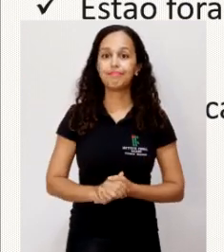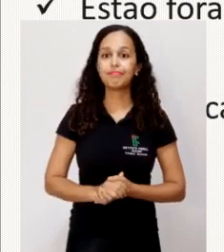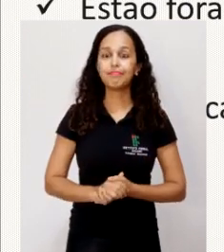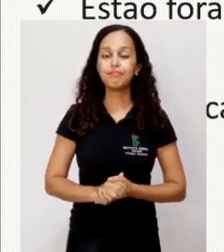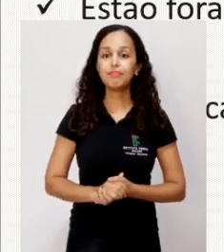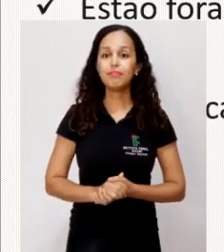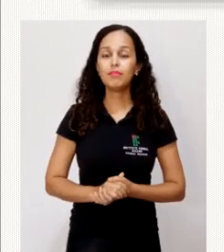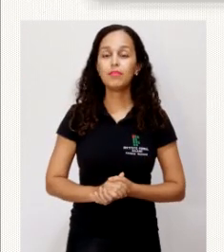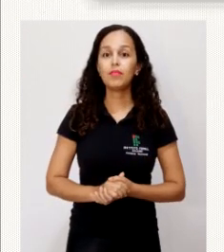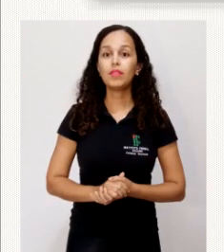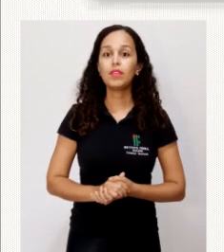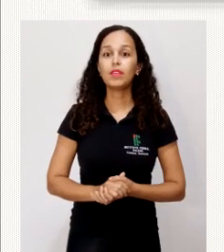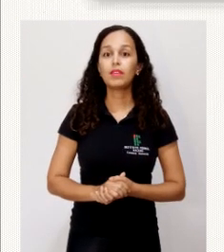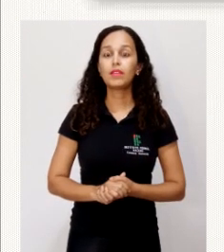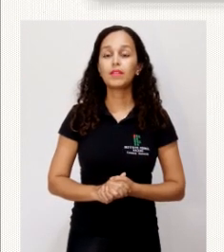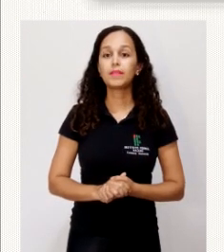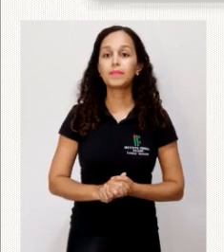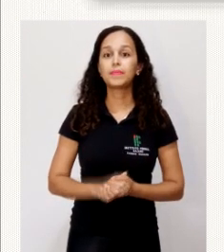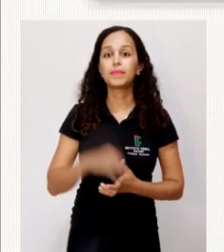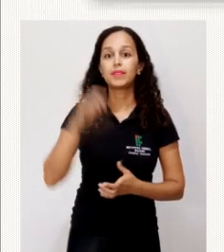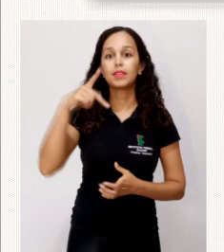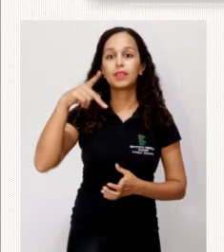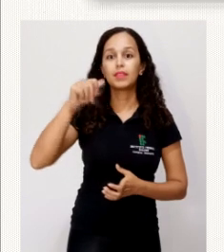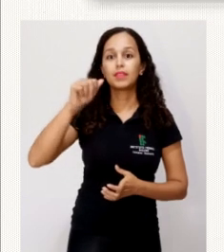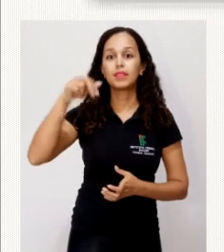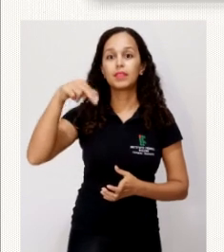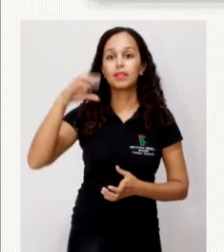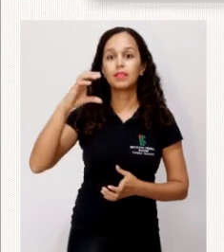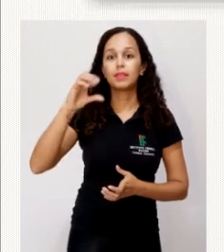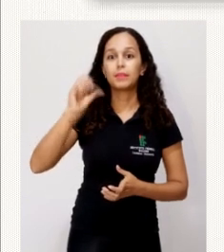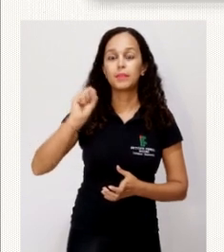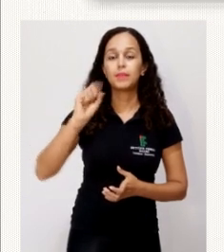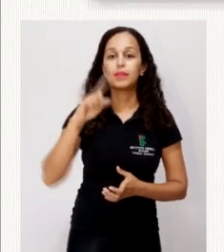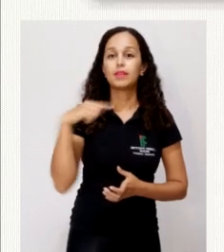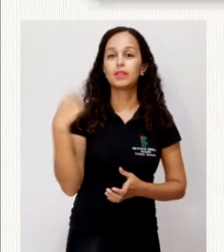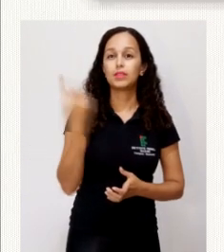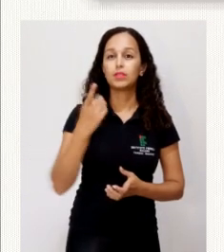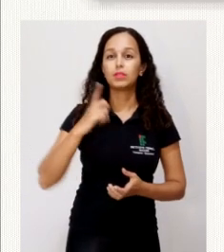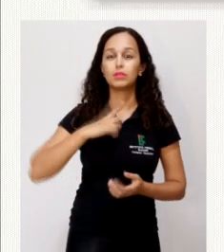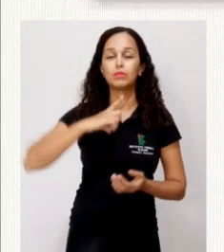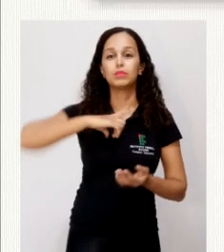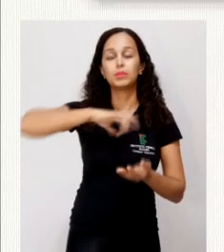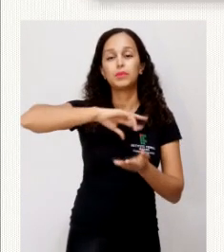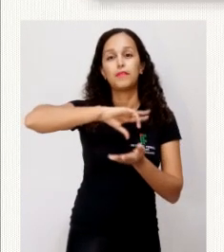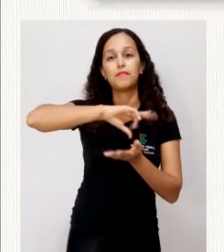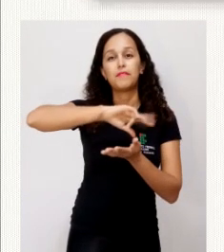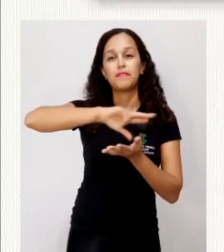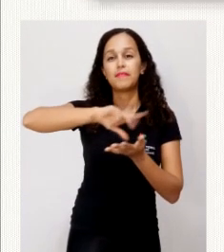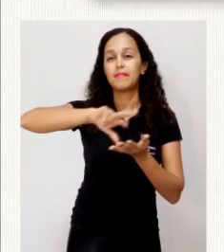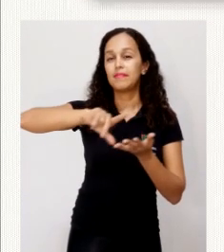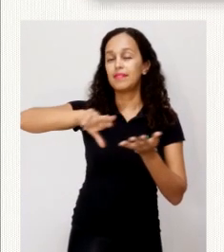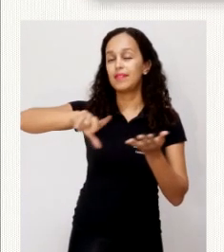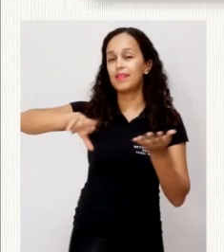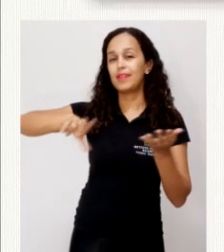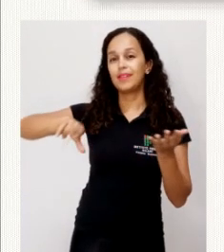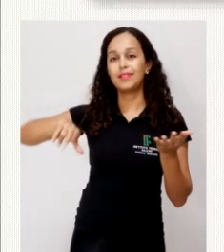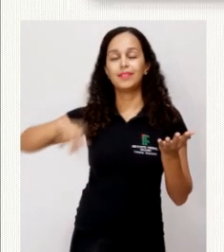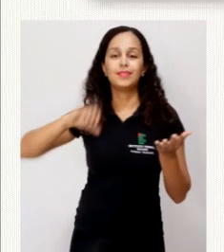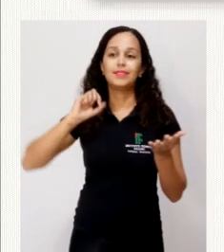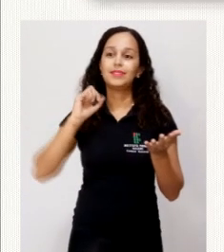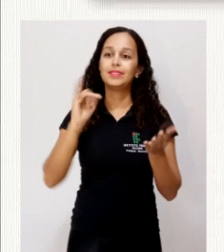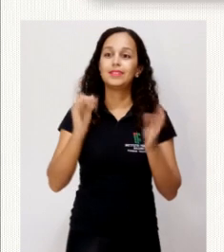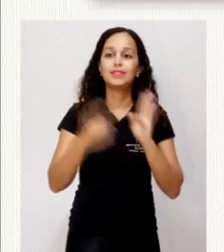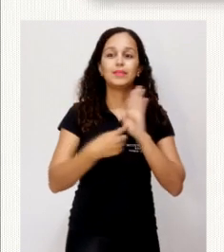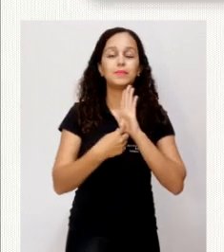no país. Quando se trata de punks, né, nós temos uma variedade imensa.